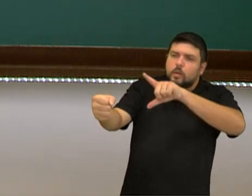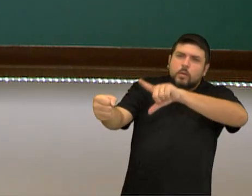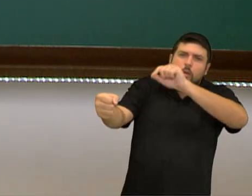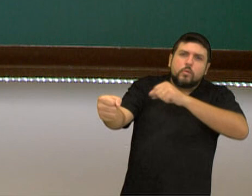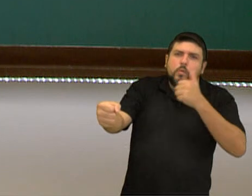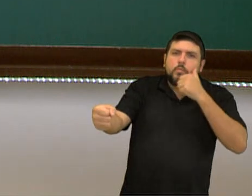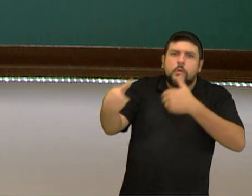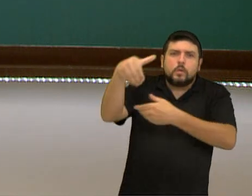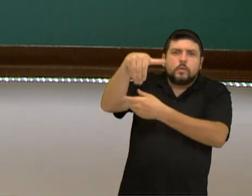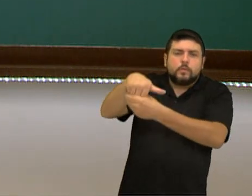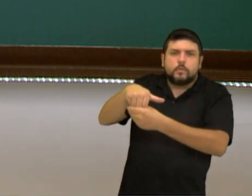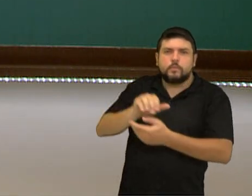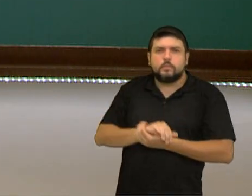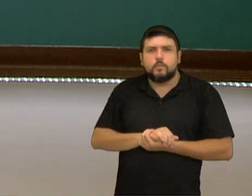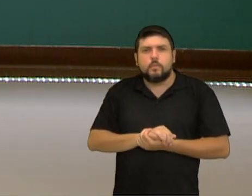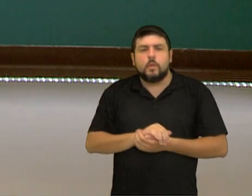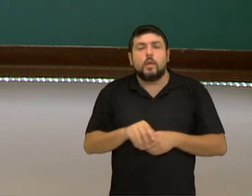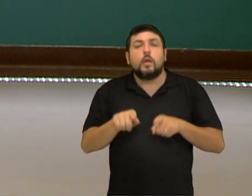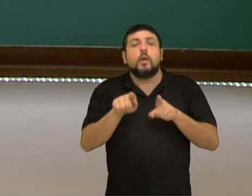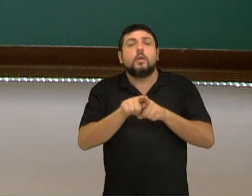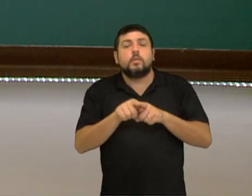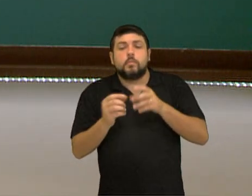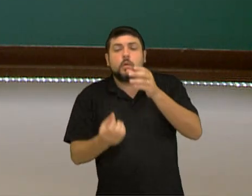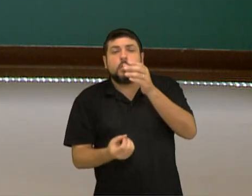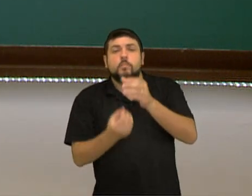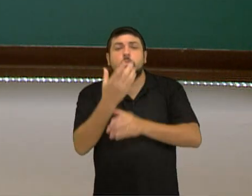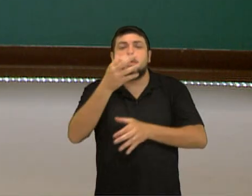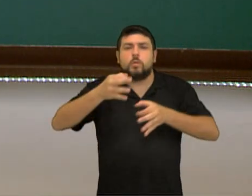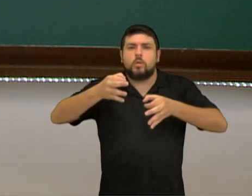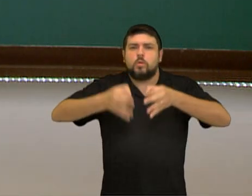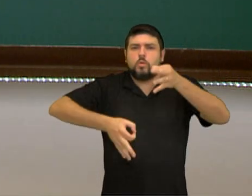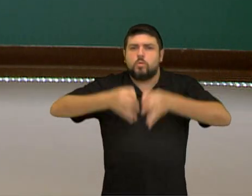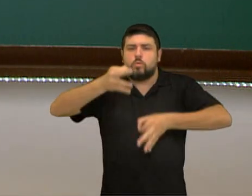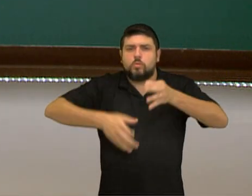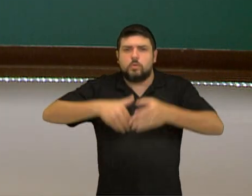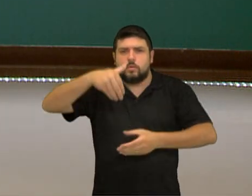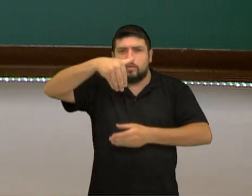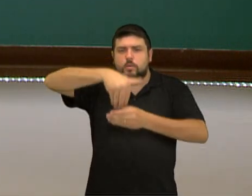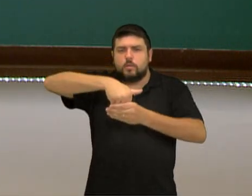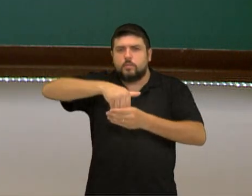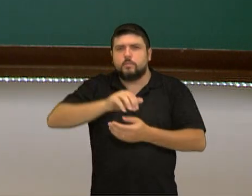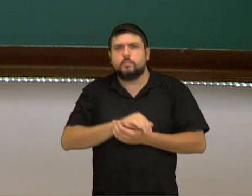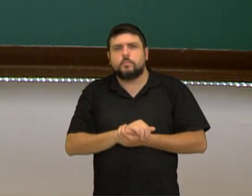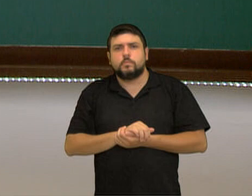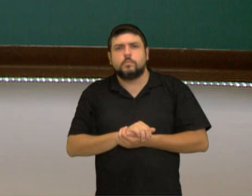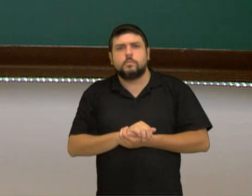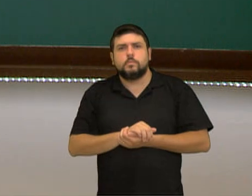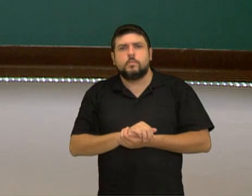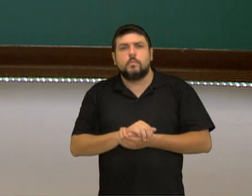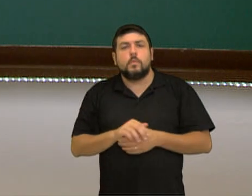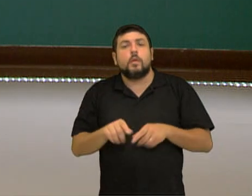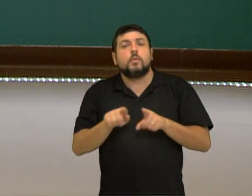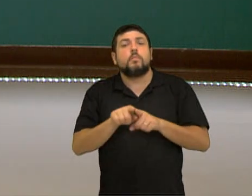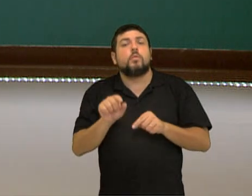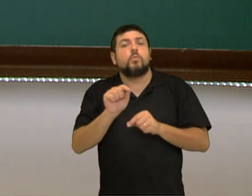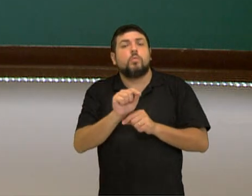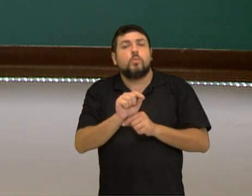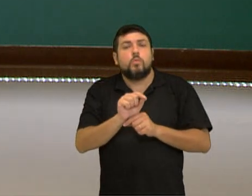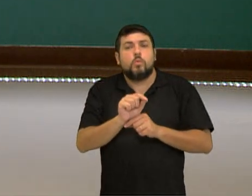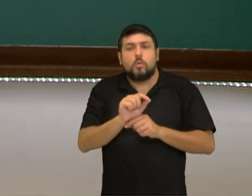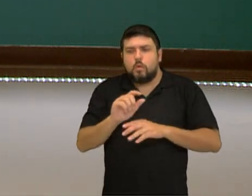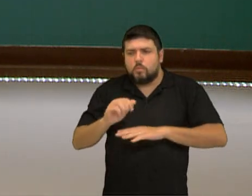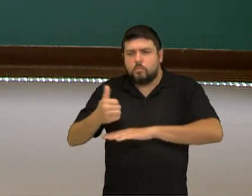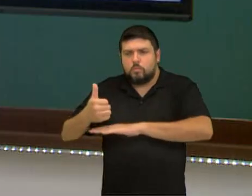a criação de uma justiça eleitoral. Percebeu? Todas as medidas também tirando o poder das